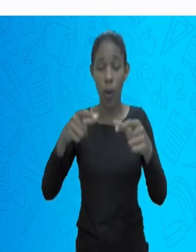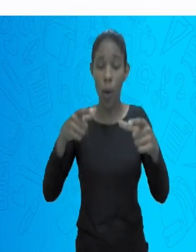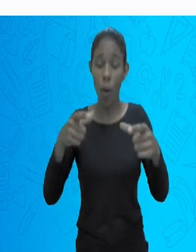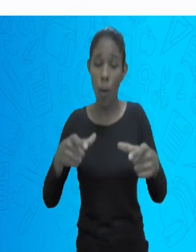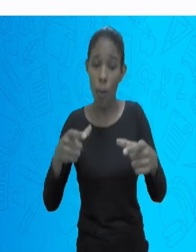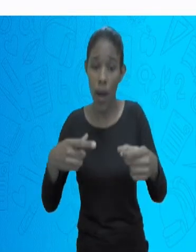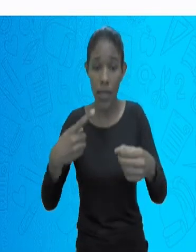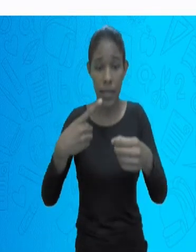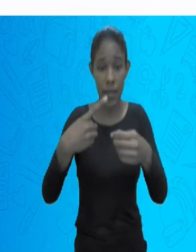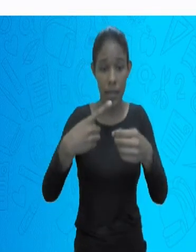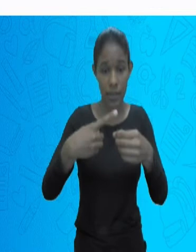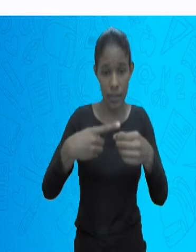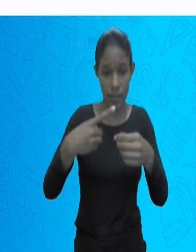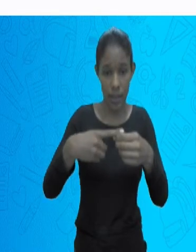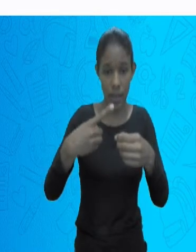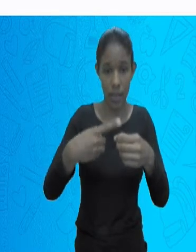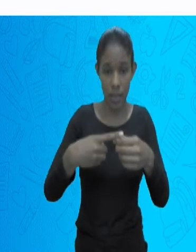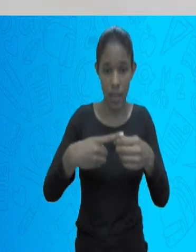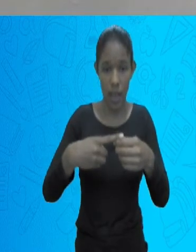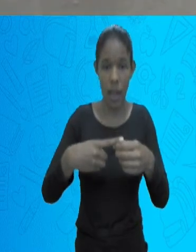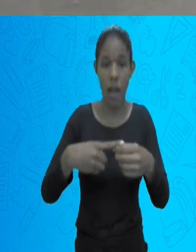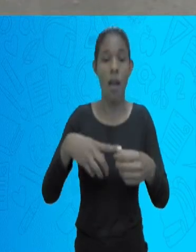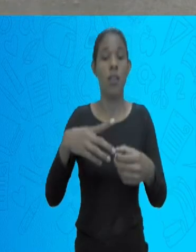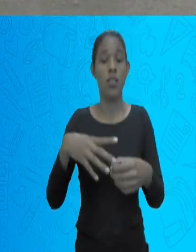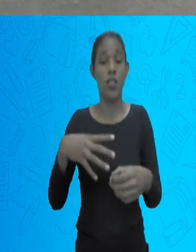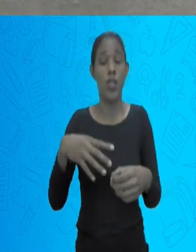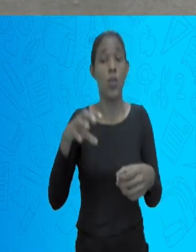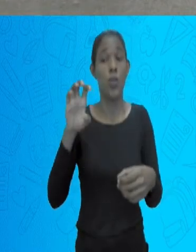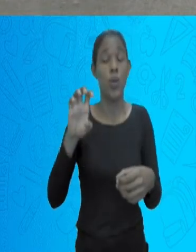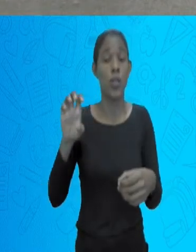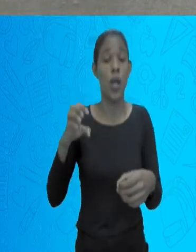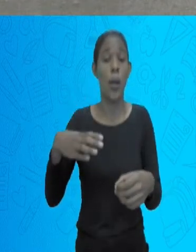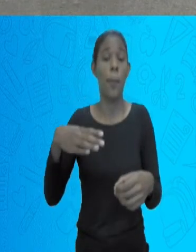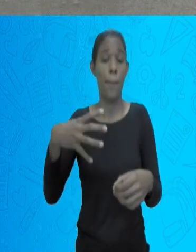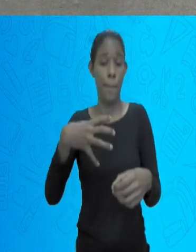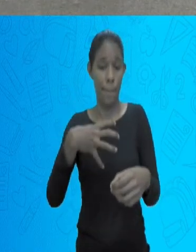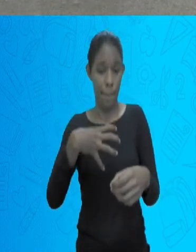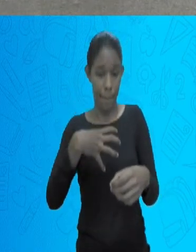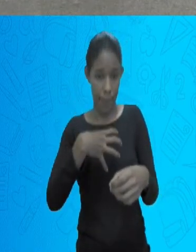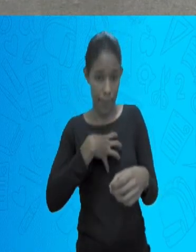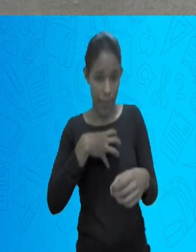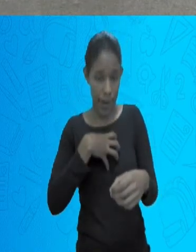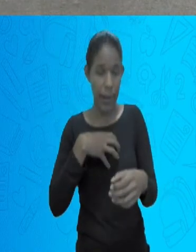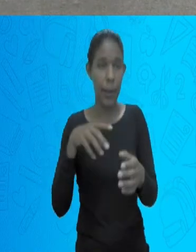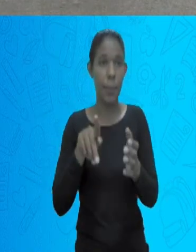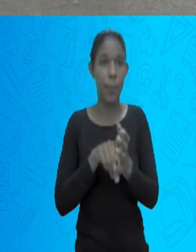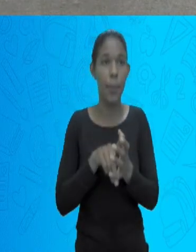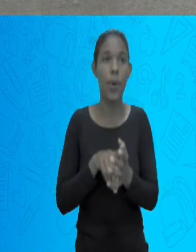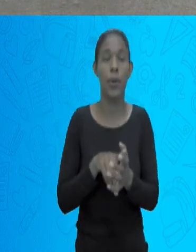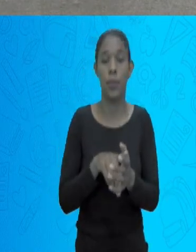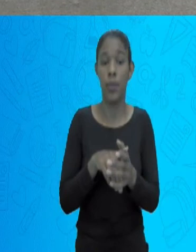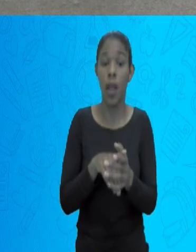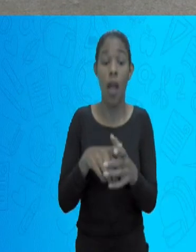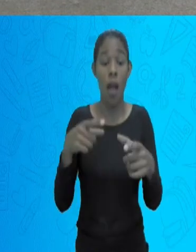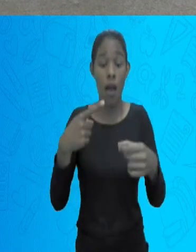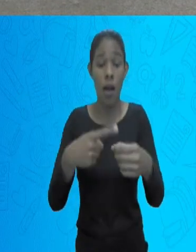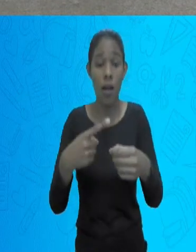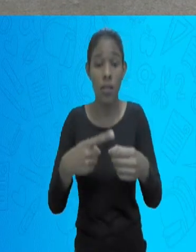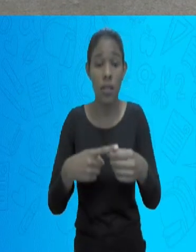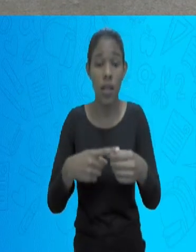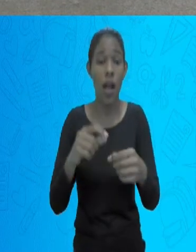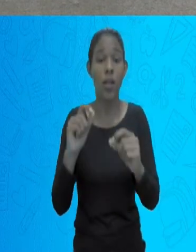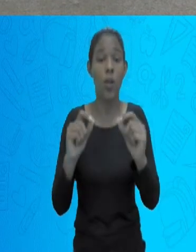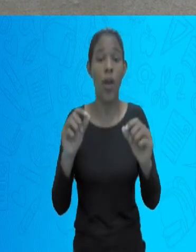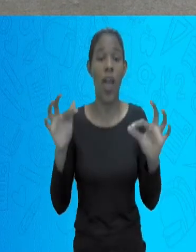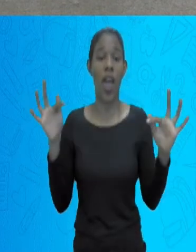de Salvador. Olha só, eles enfeitaram todo o bairro, é um ponto turístico. Então, o homem transformou essa paisagem